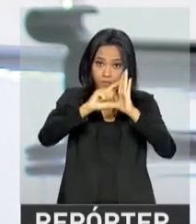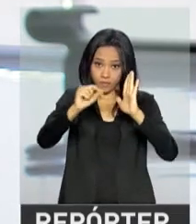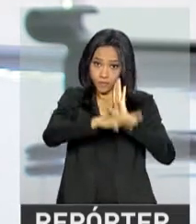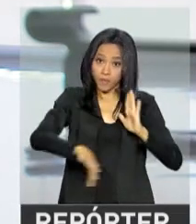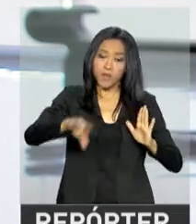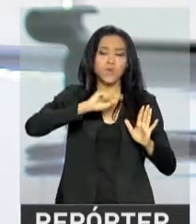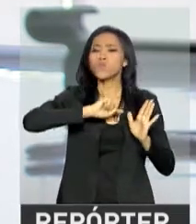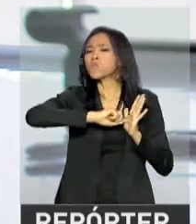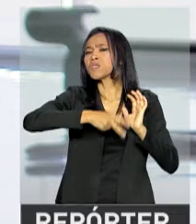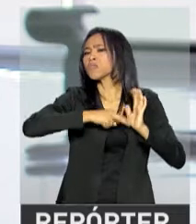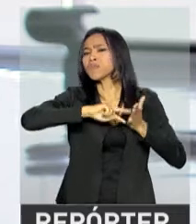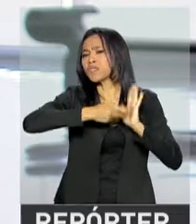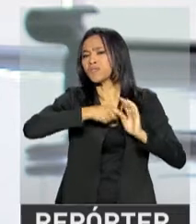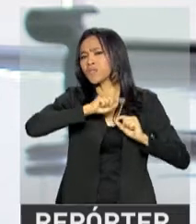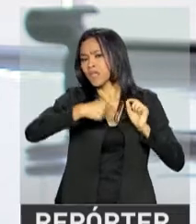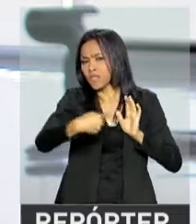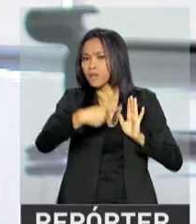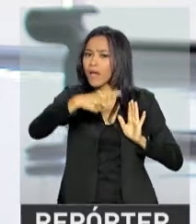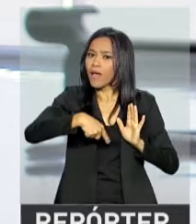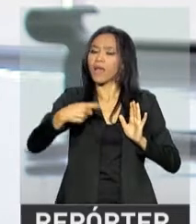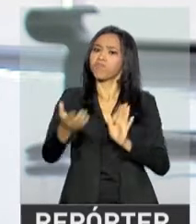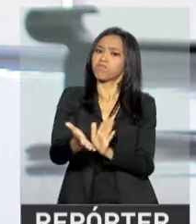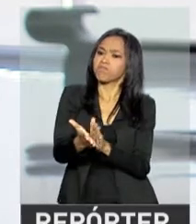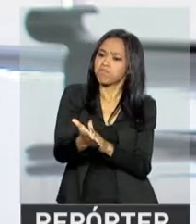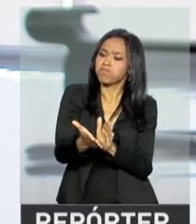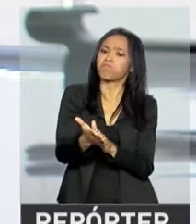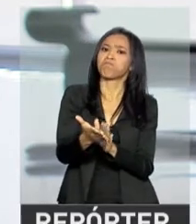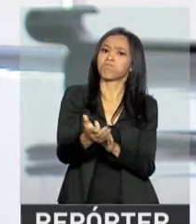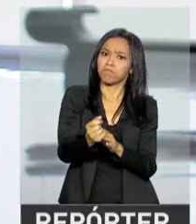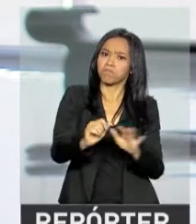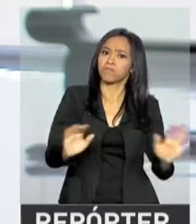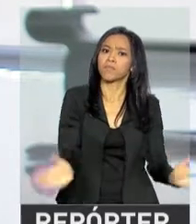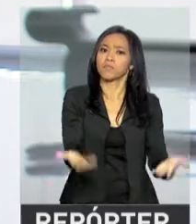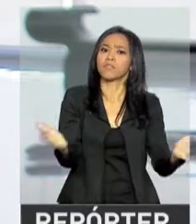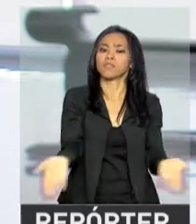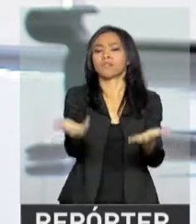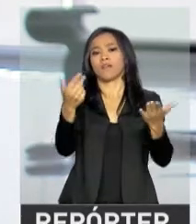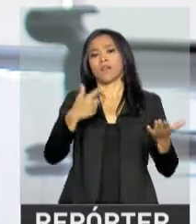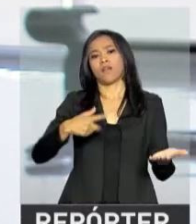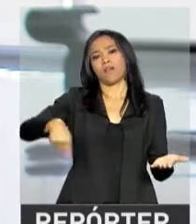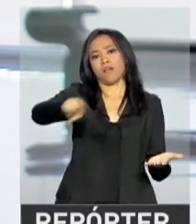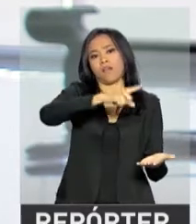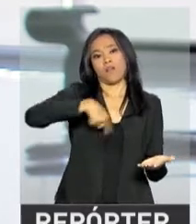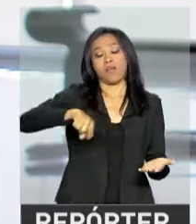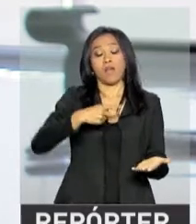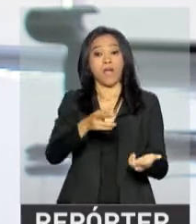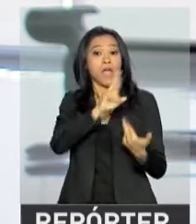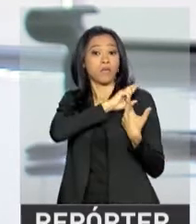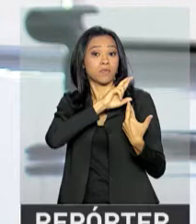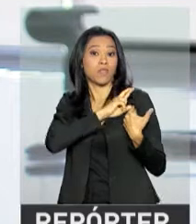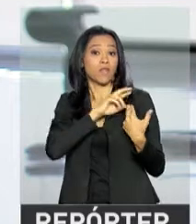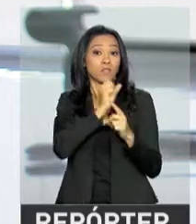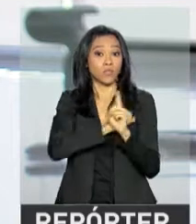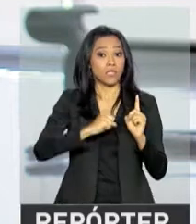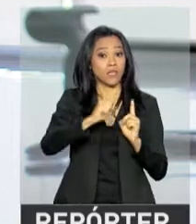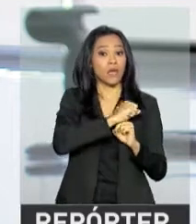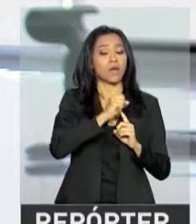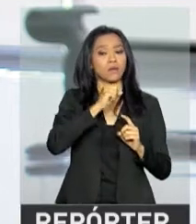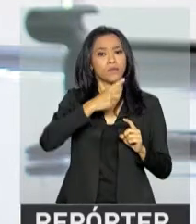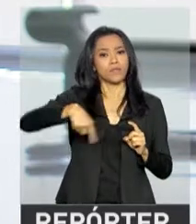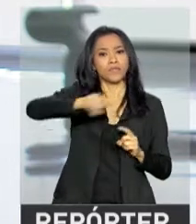ministério da segurança pública de reconhecer e incentivar a responsabilidade social de empresas órgãos públicos e